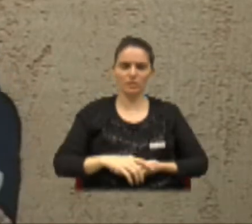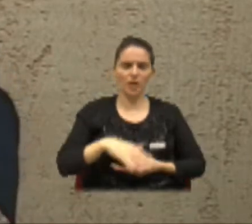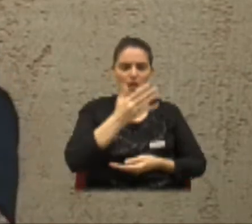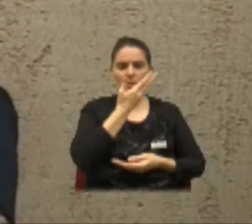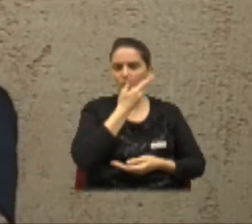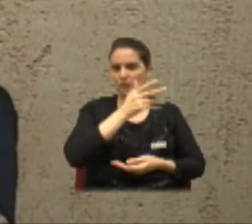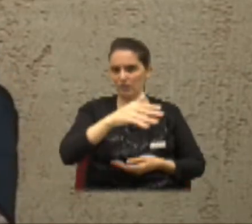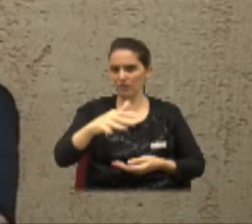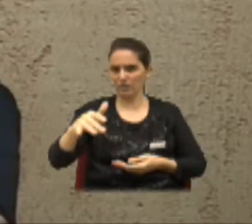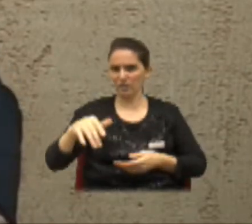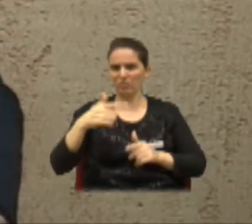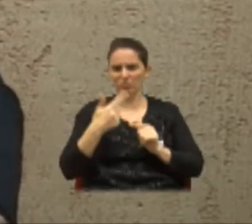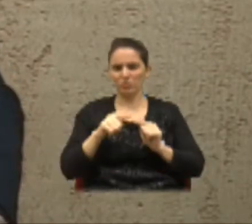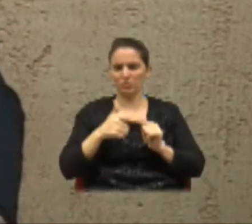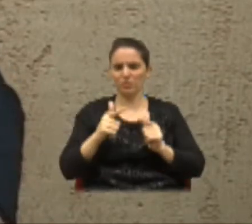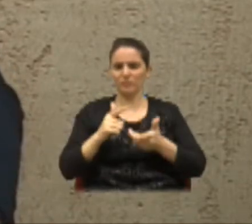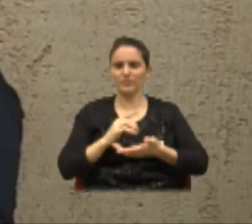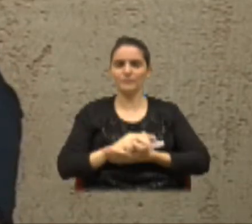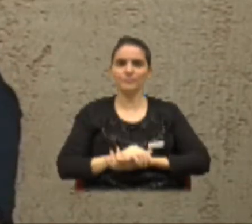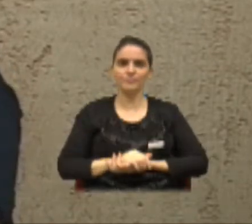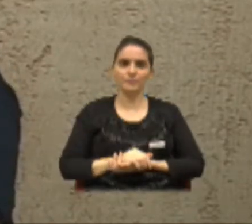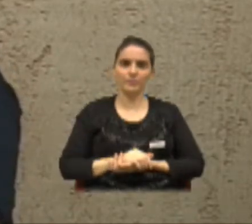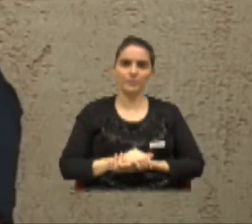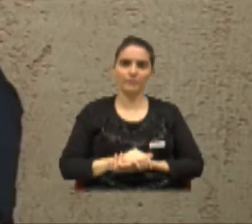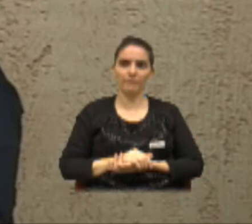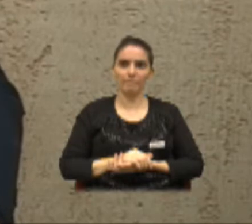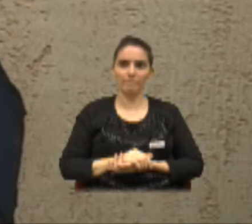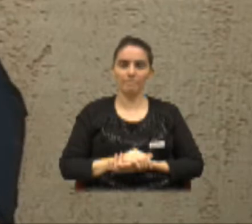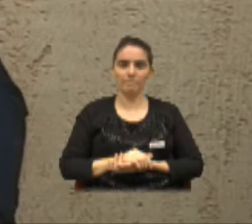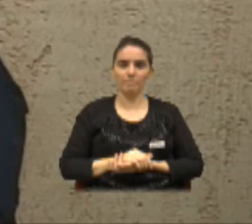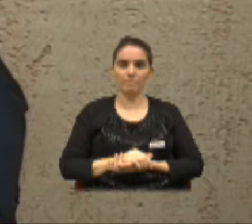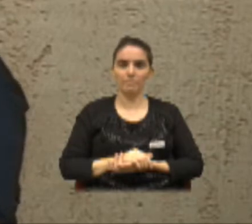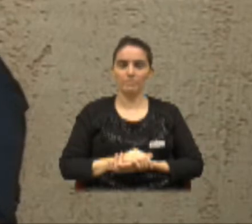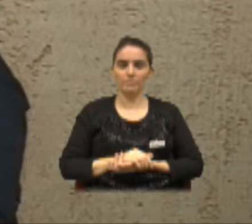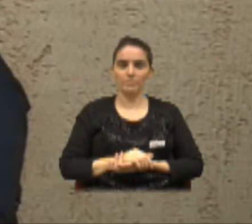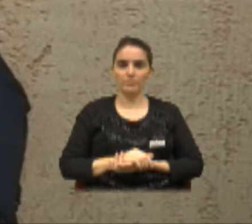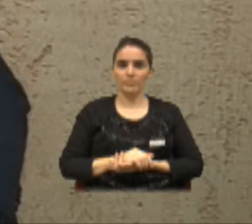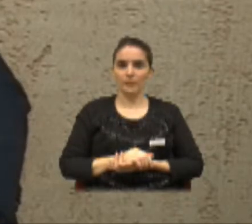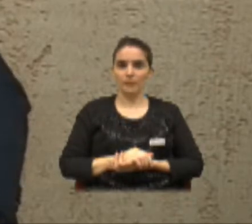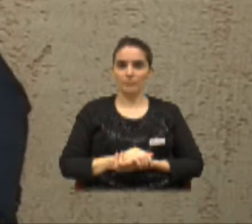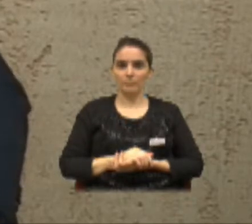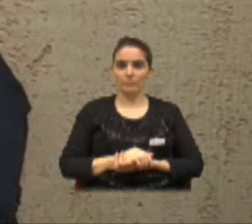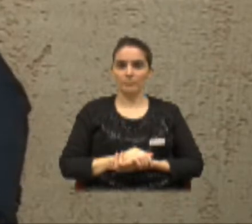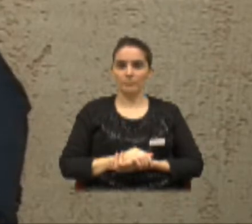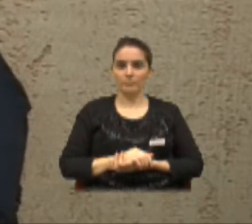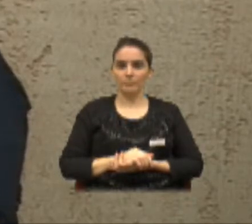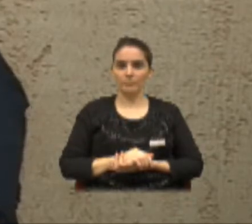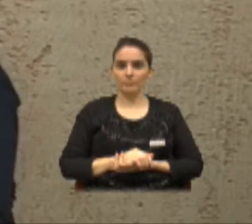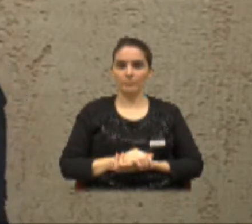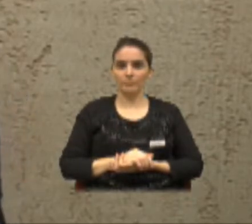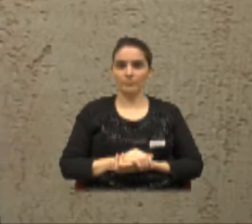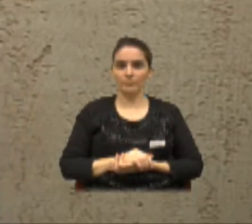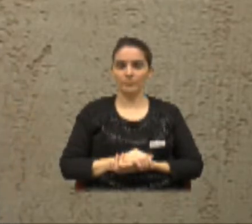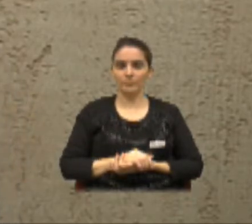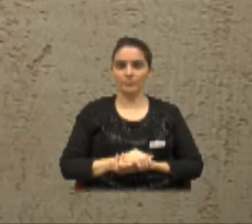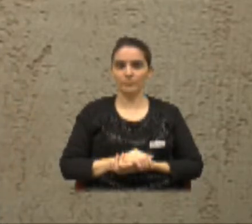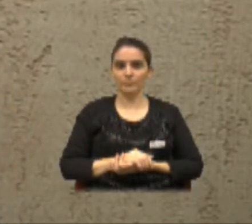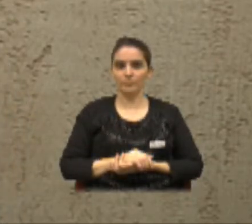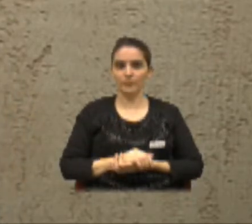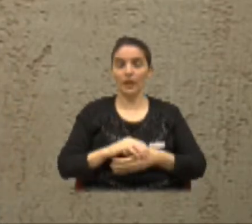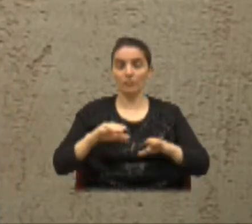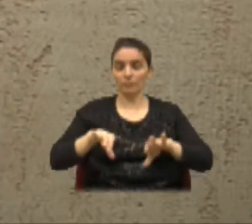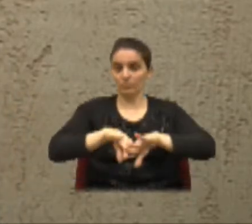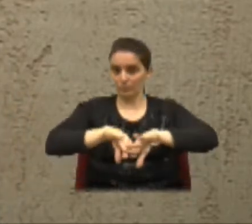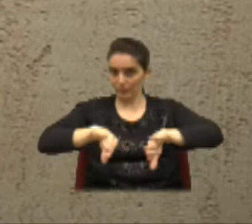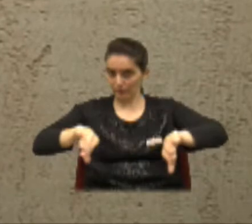criança. Obviamente que acho que são raras as situações onde há o litígio, onde há a